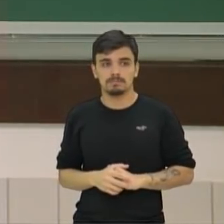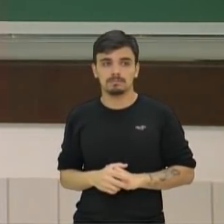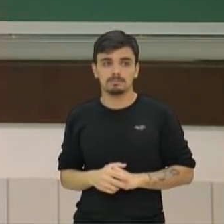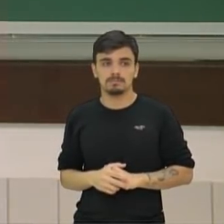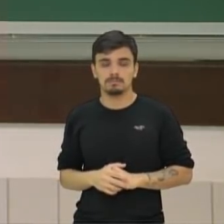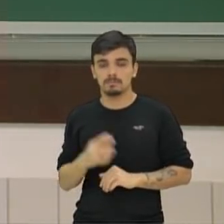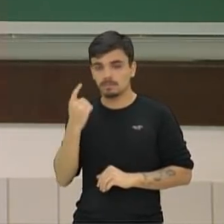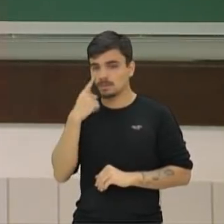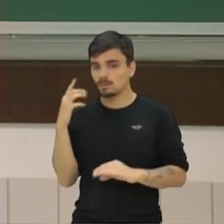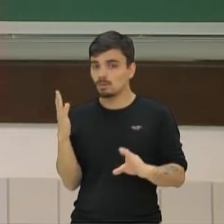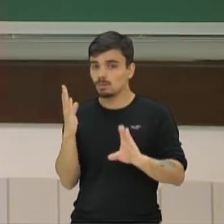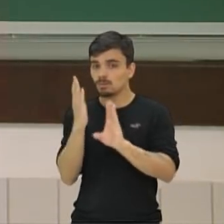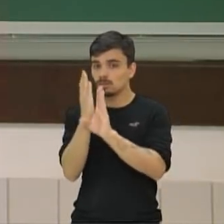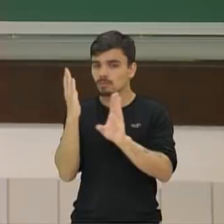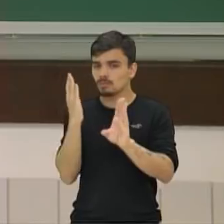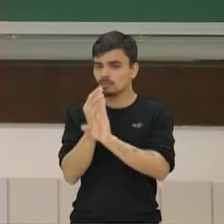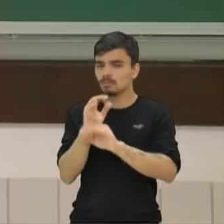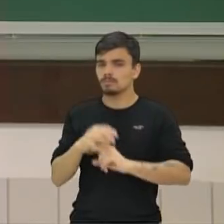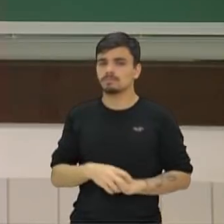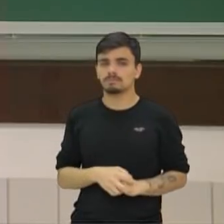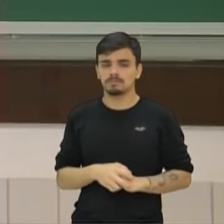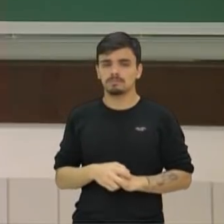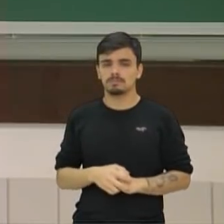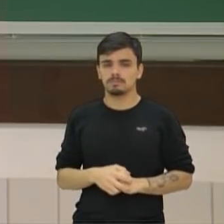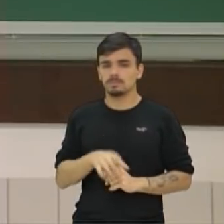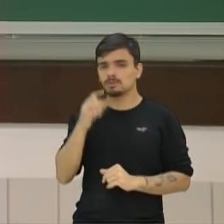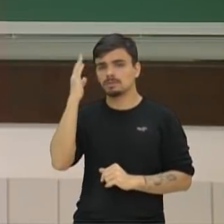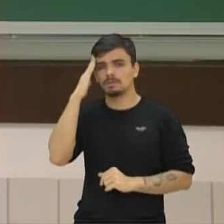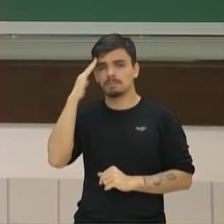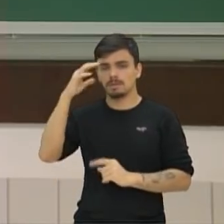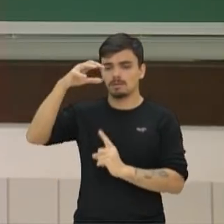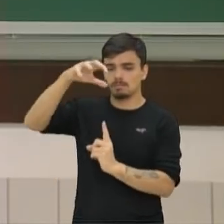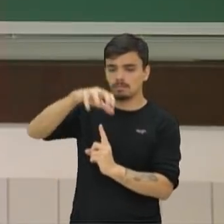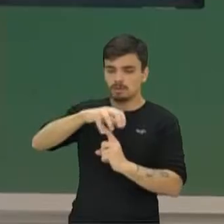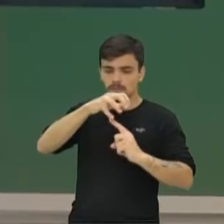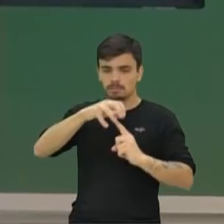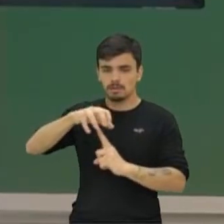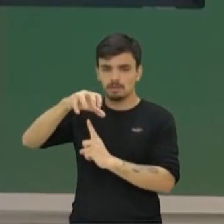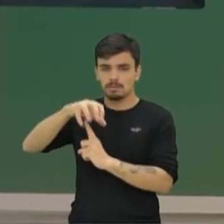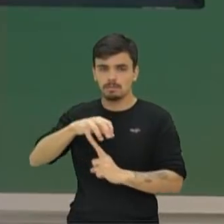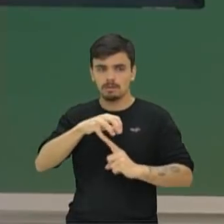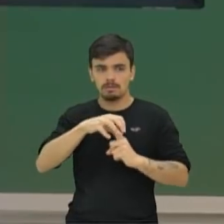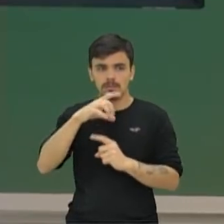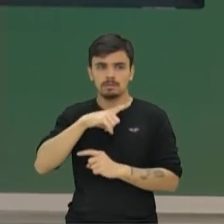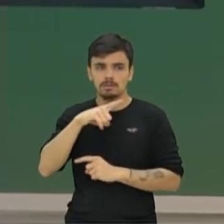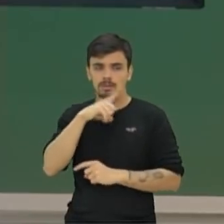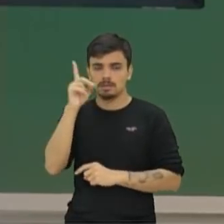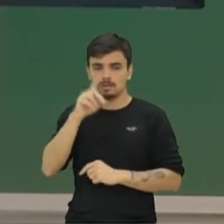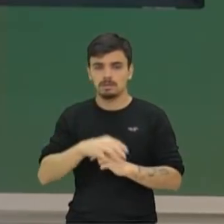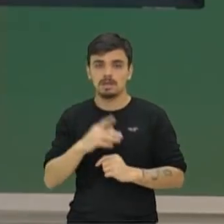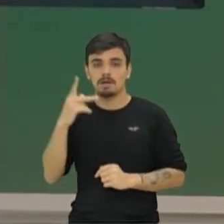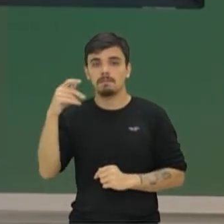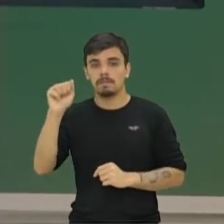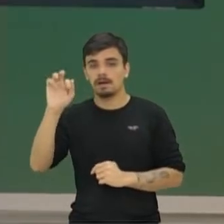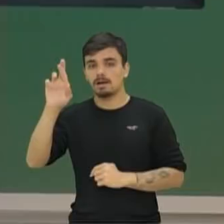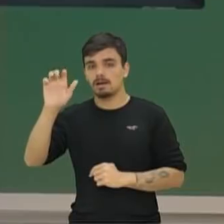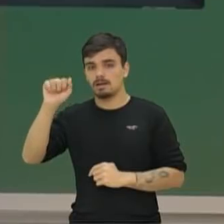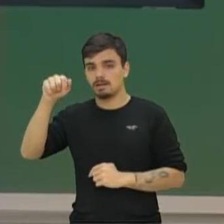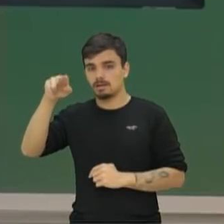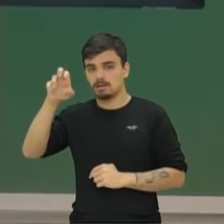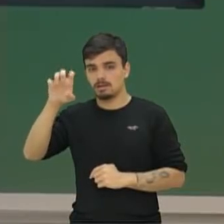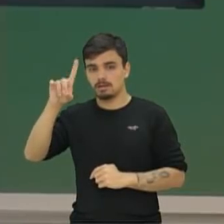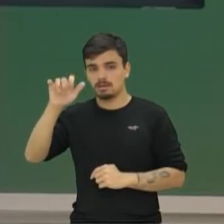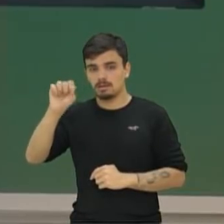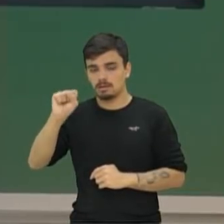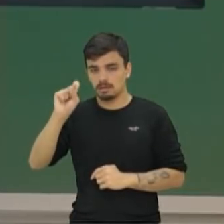Olha o que nós achamos. Vocês sabiam que é um paraquedas? Verdade, nos arquivos dele. Claro, né?